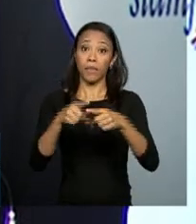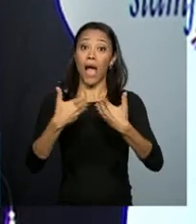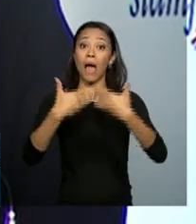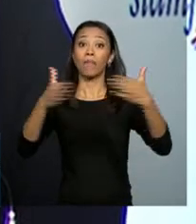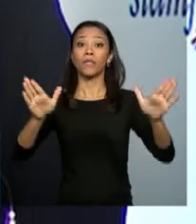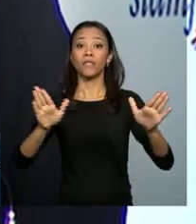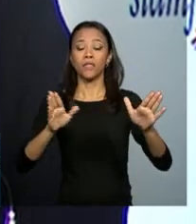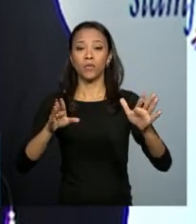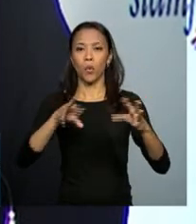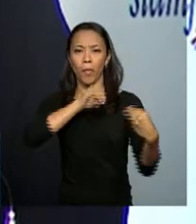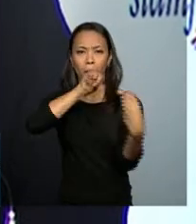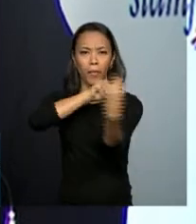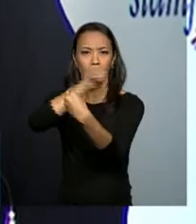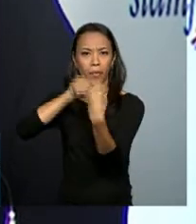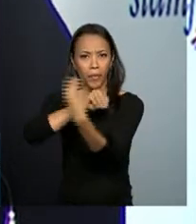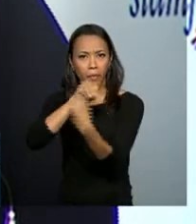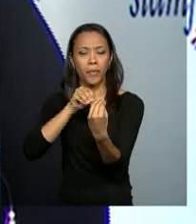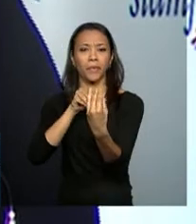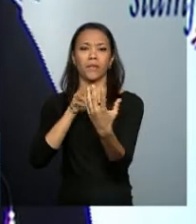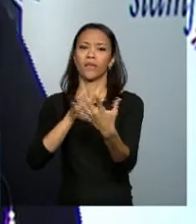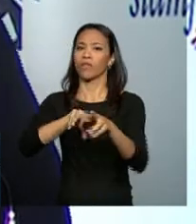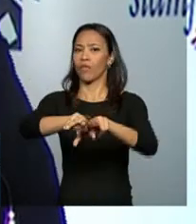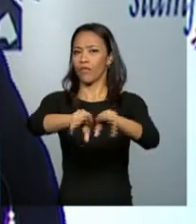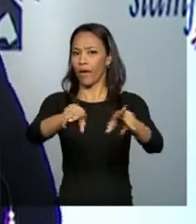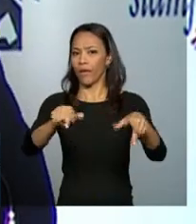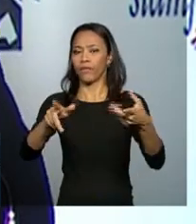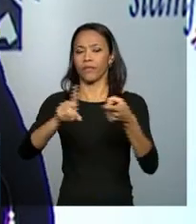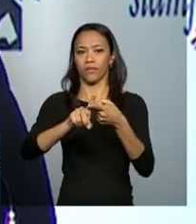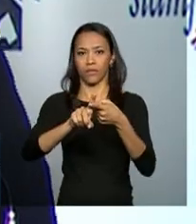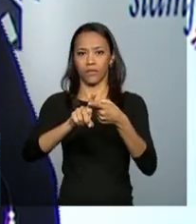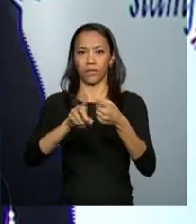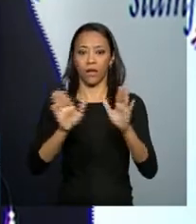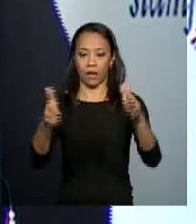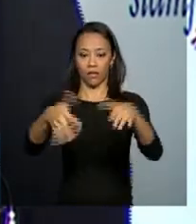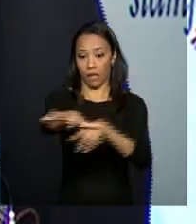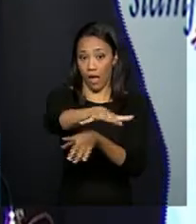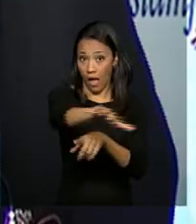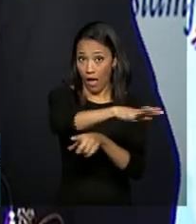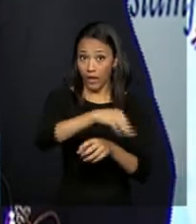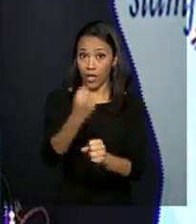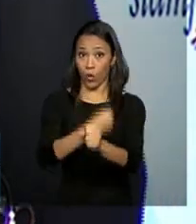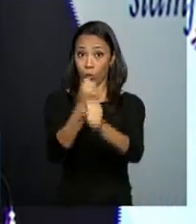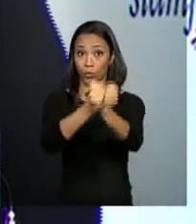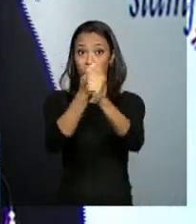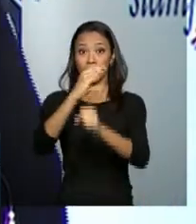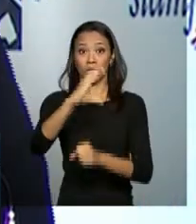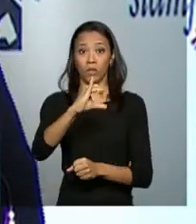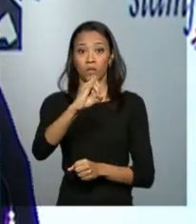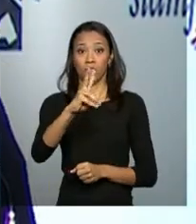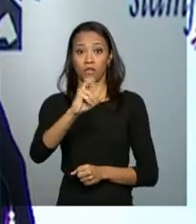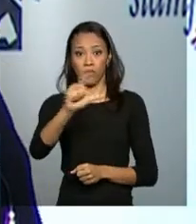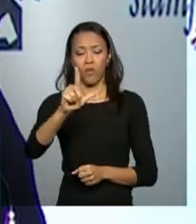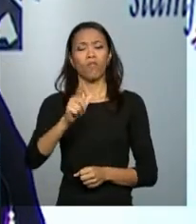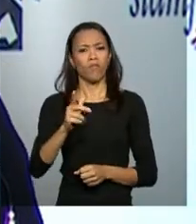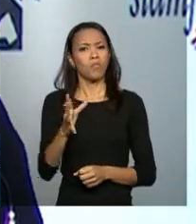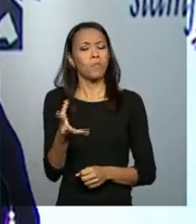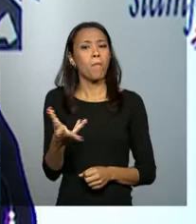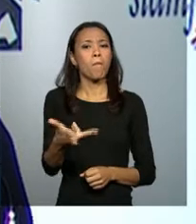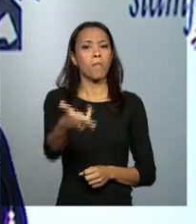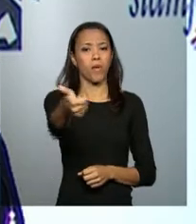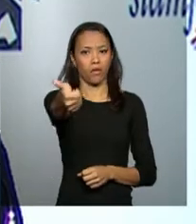órgãos do setor, todos eles. Vamos definir os aprimoramentos à luz